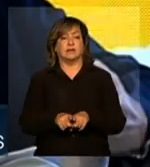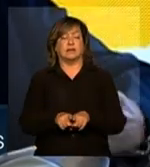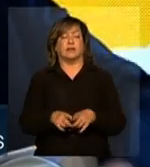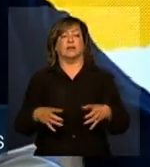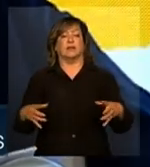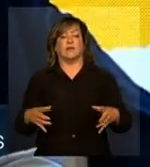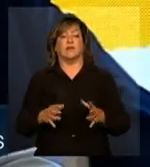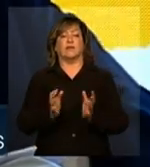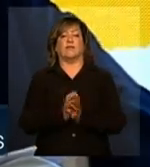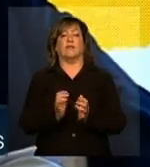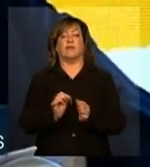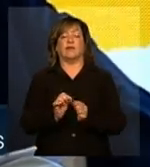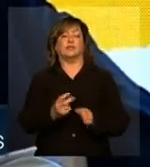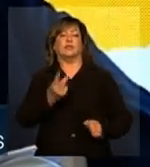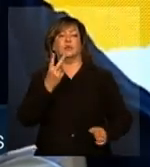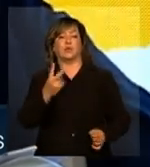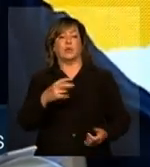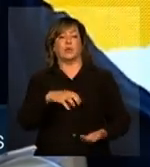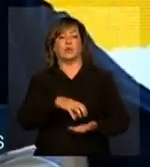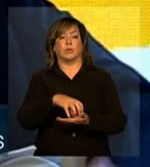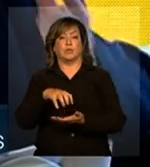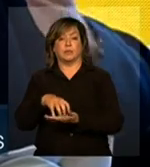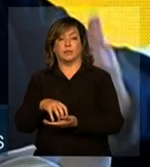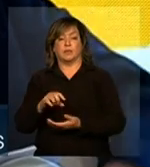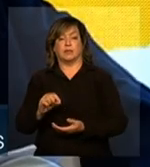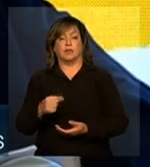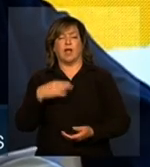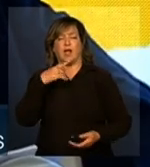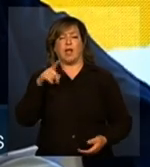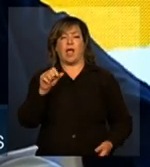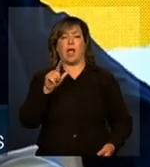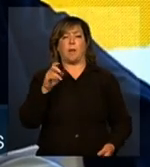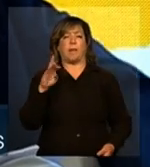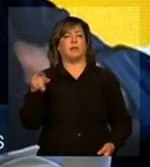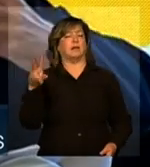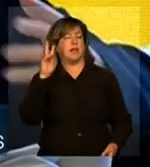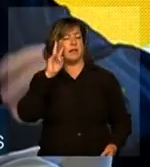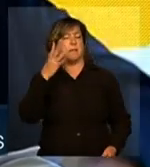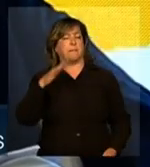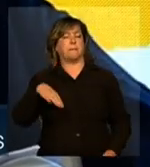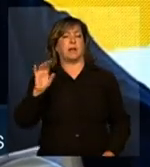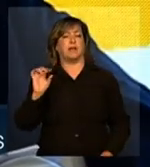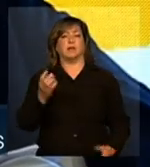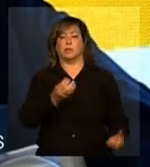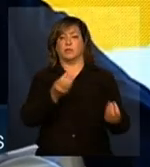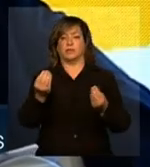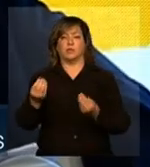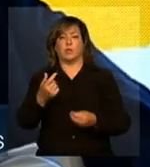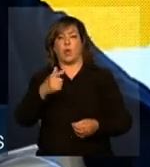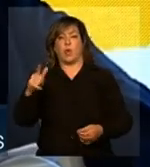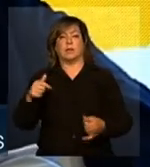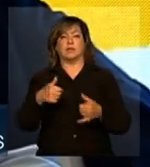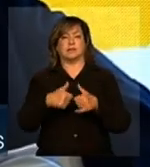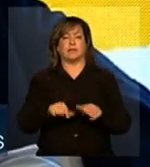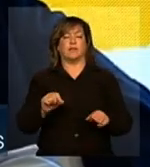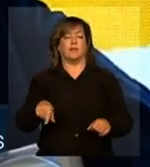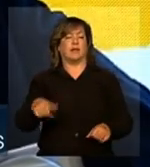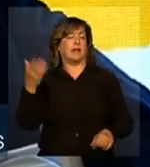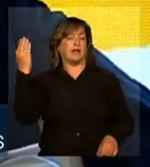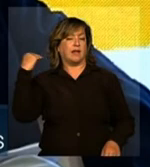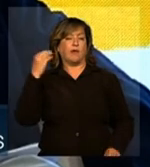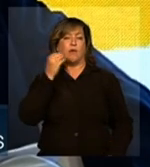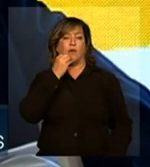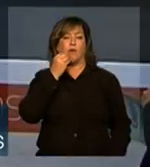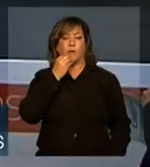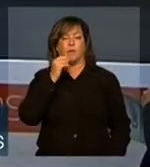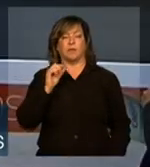provocou dois movimentos. Eu acho que o Alberto deve se lembrar mais, e tantos outros que estavam naquela